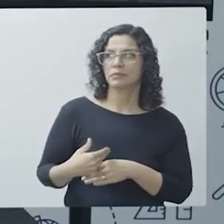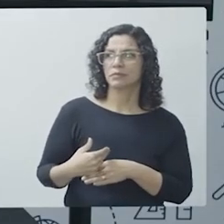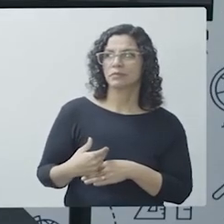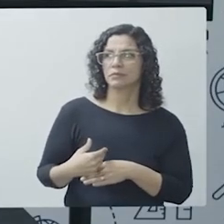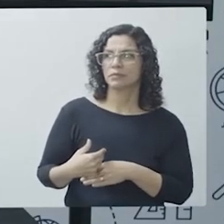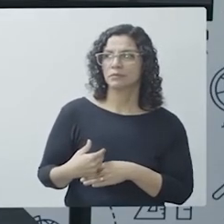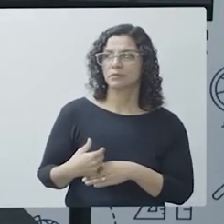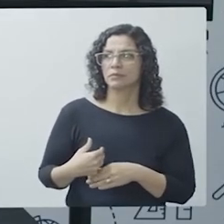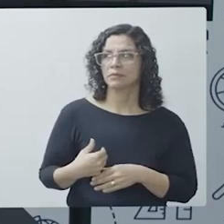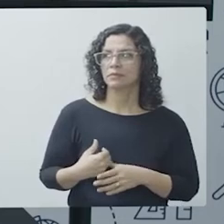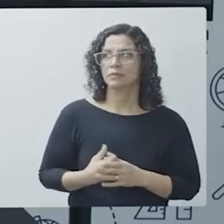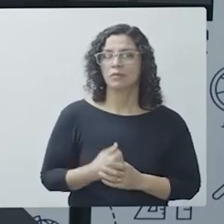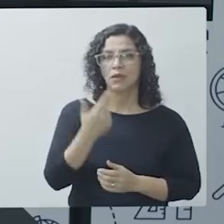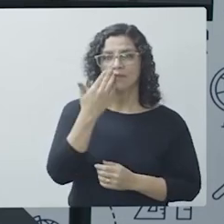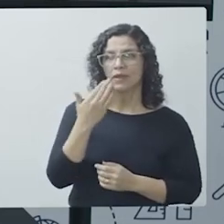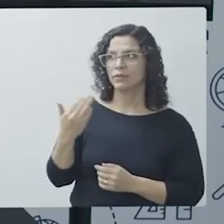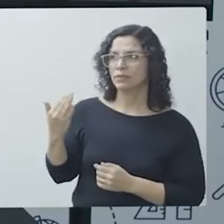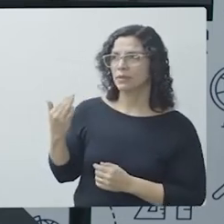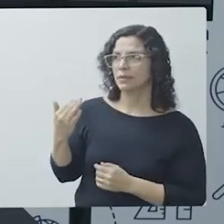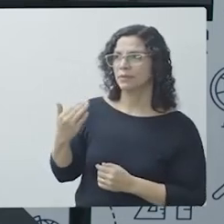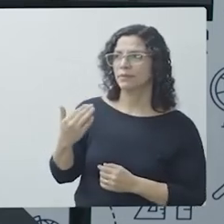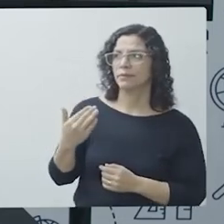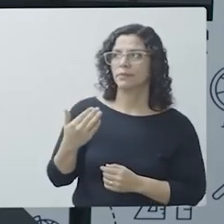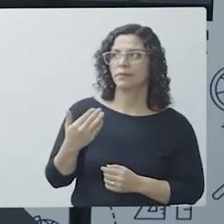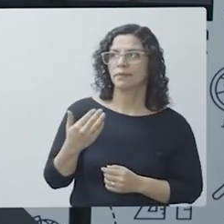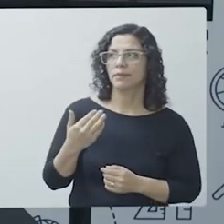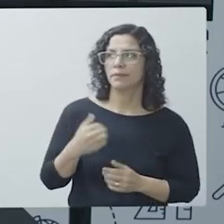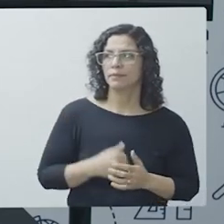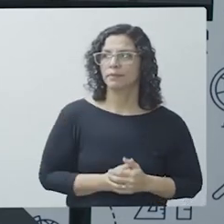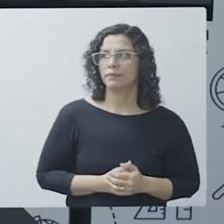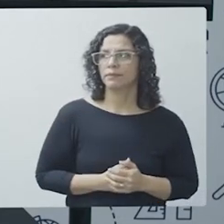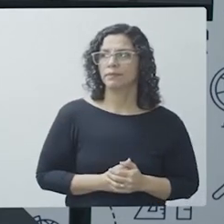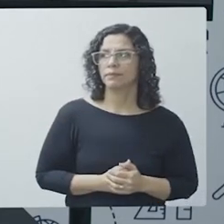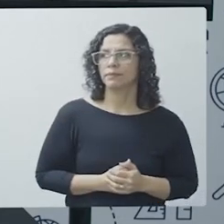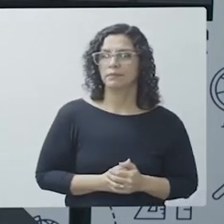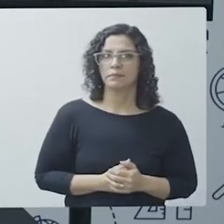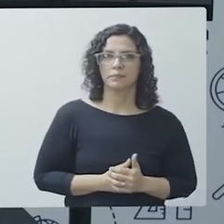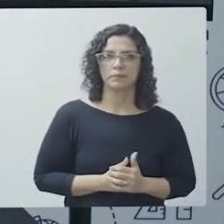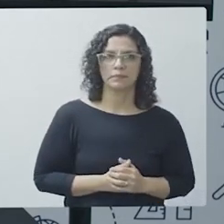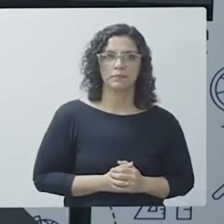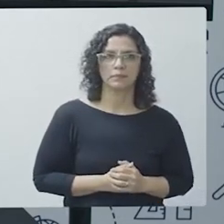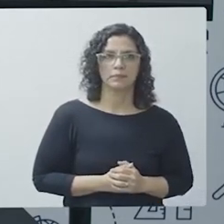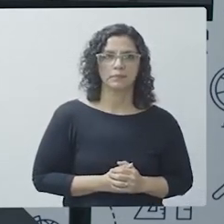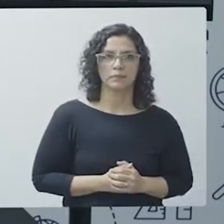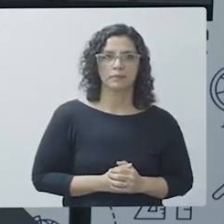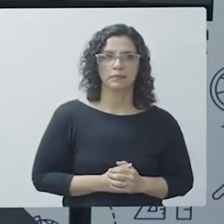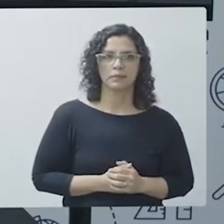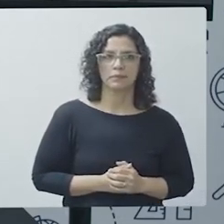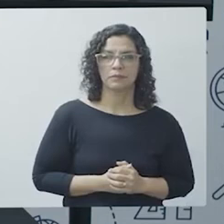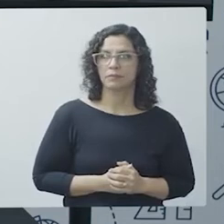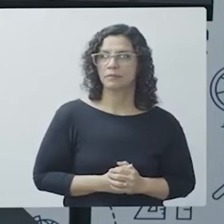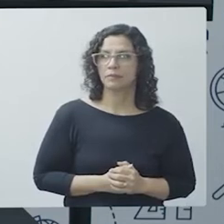curto. Então, assim, ó, eu vou cortar ele aqui, segurar aqui melhor.